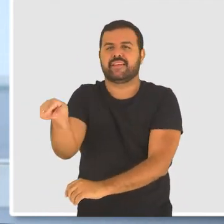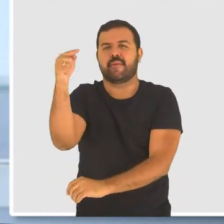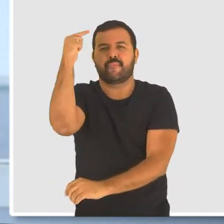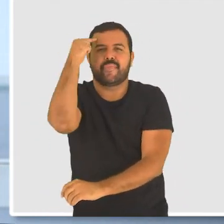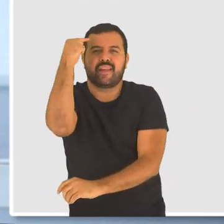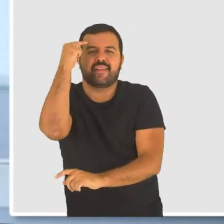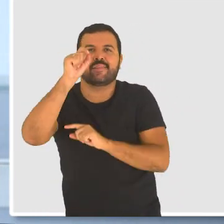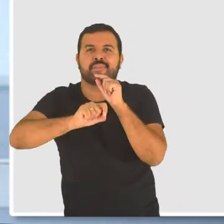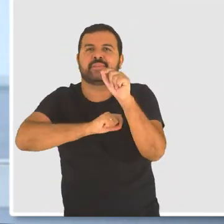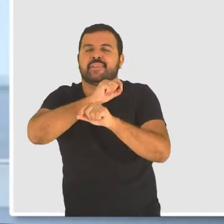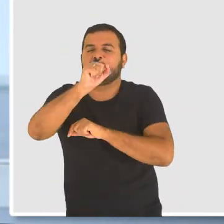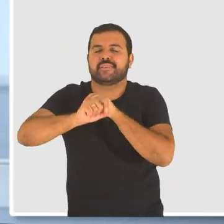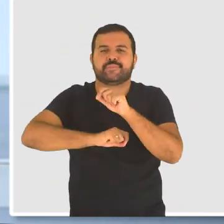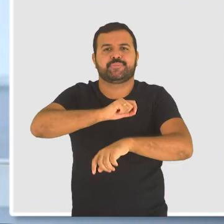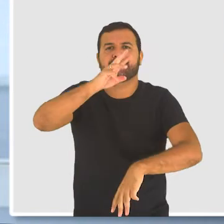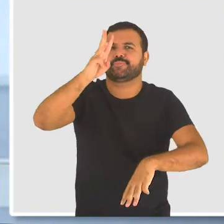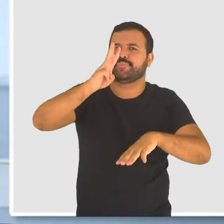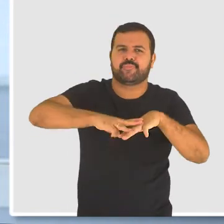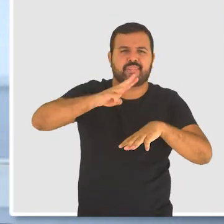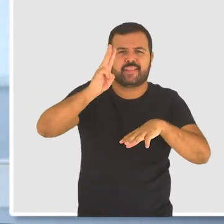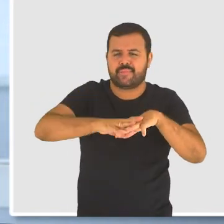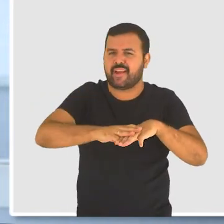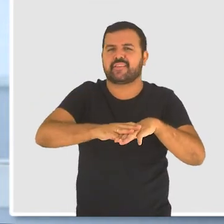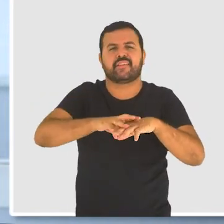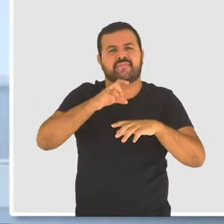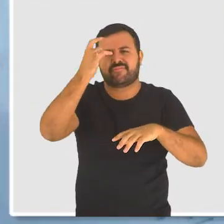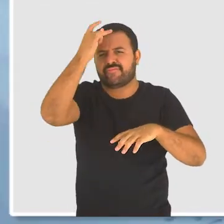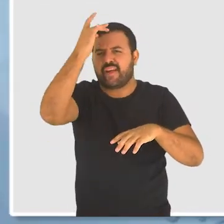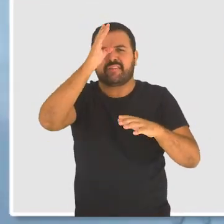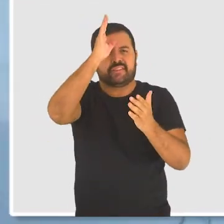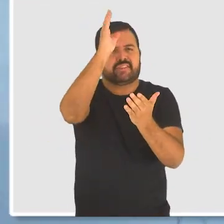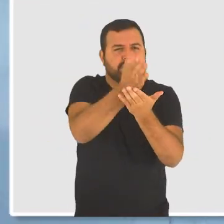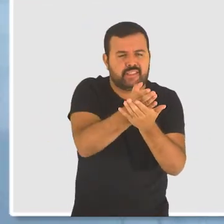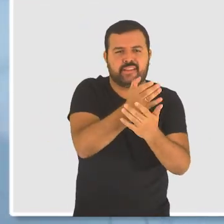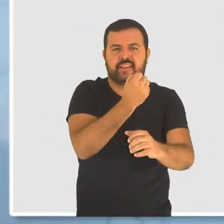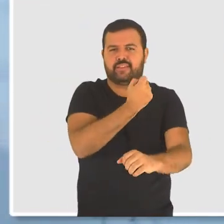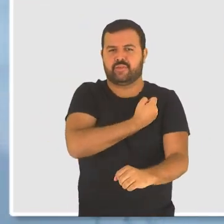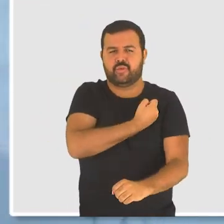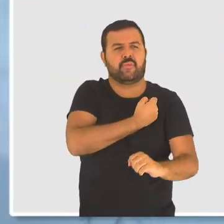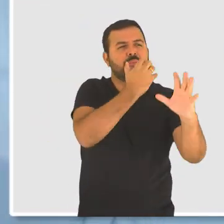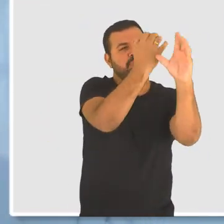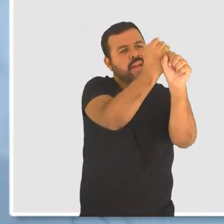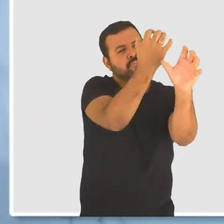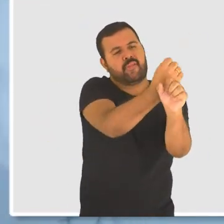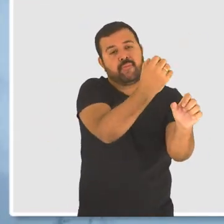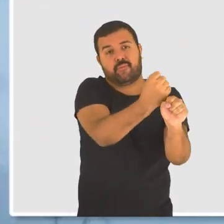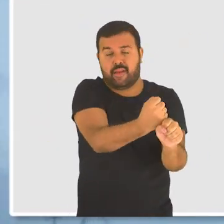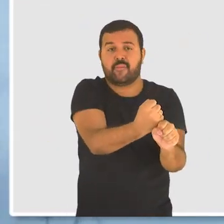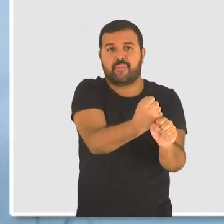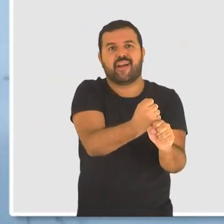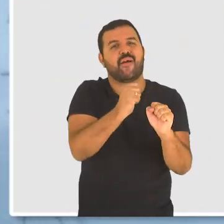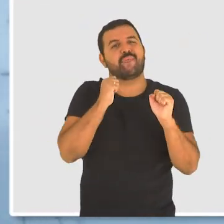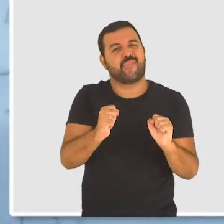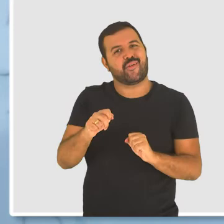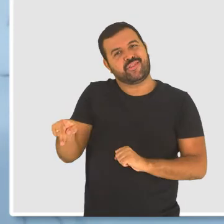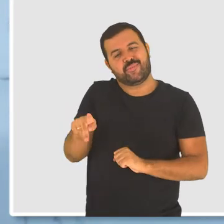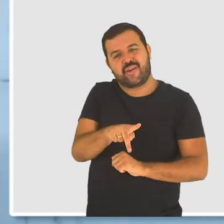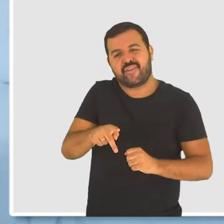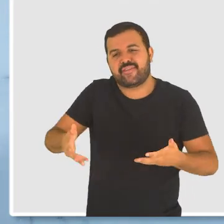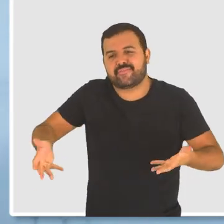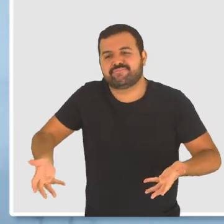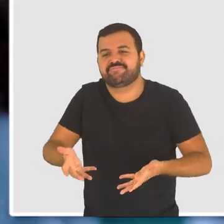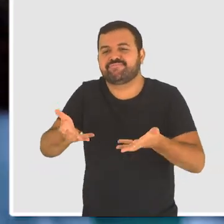que pensa, que tem uma tendência a pensar pela via algébrica, ele pode também ser estimulado